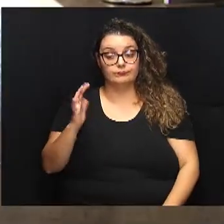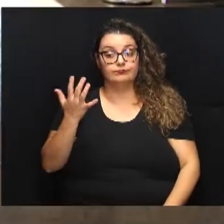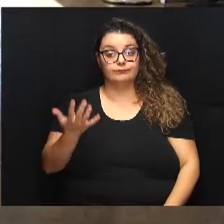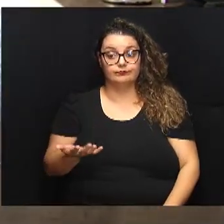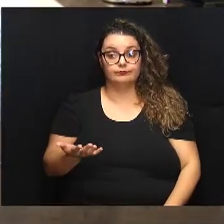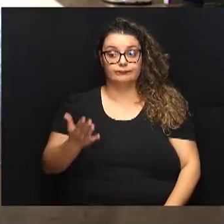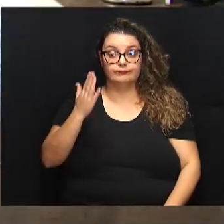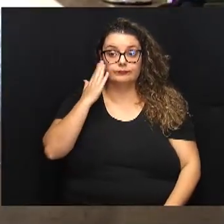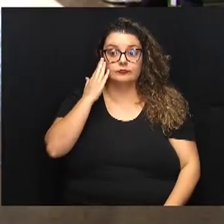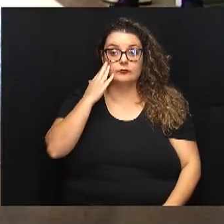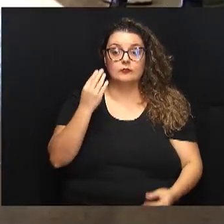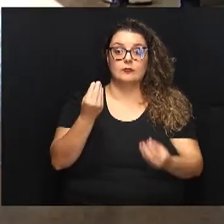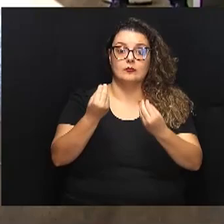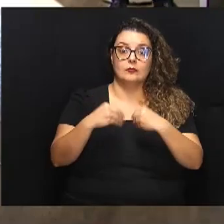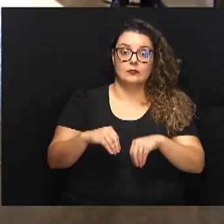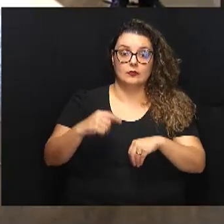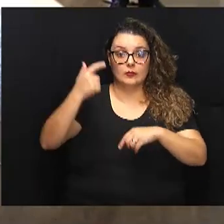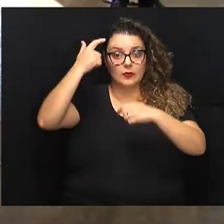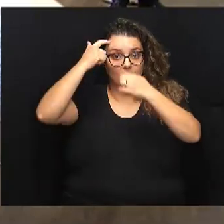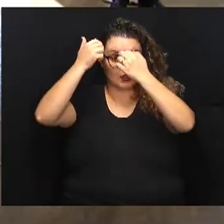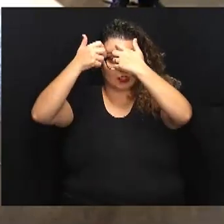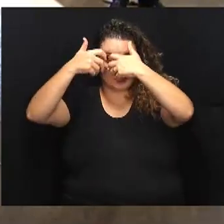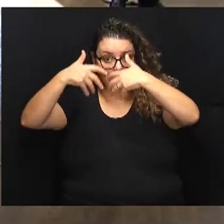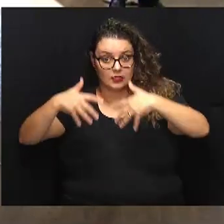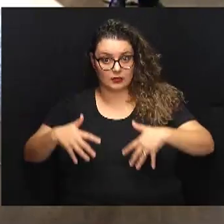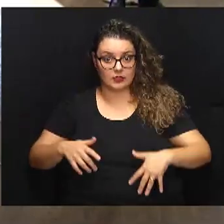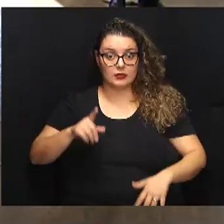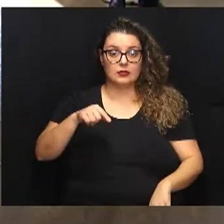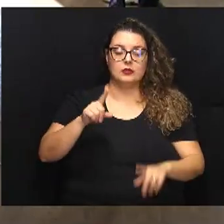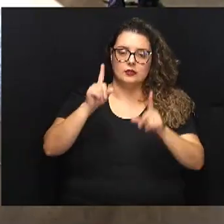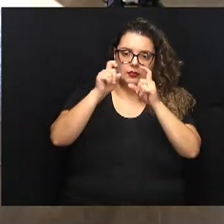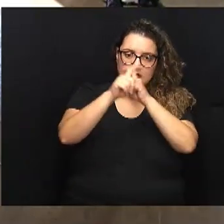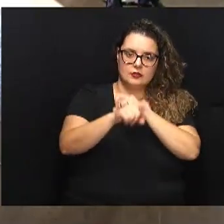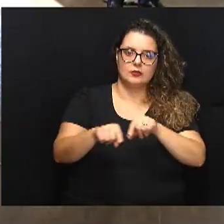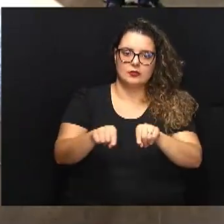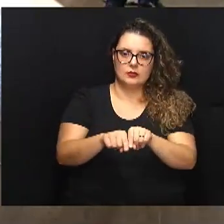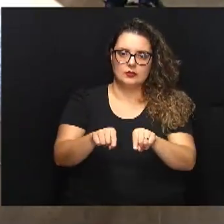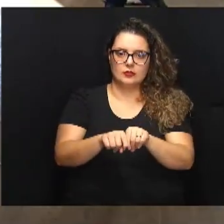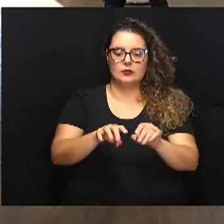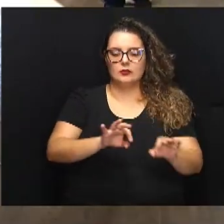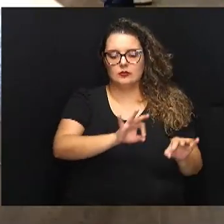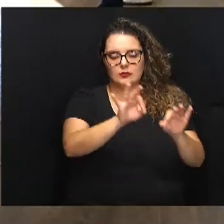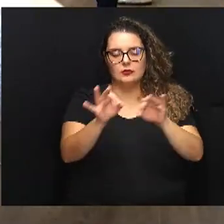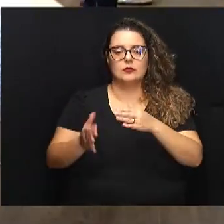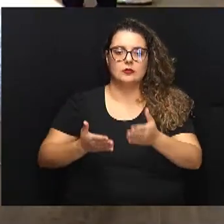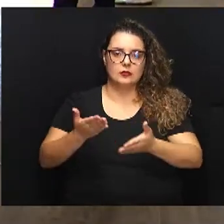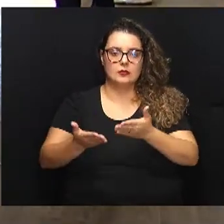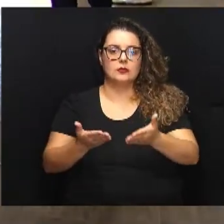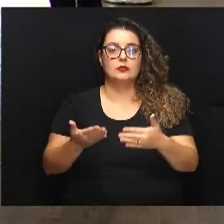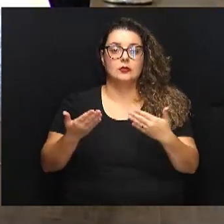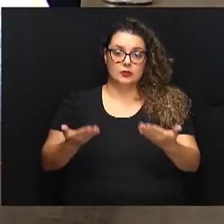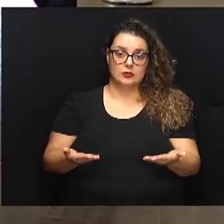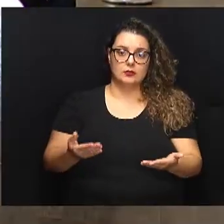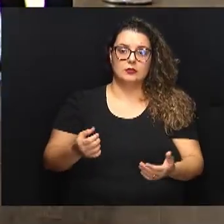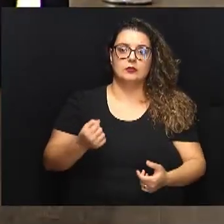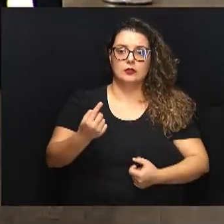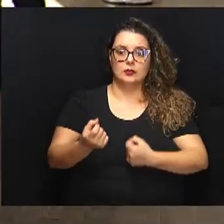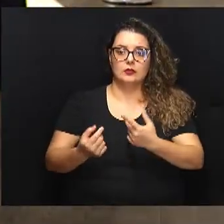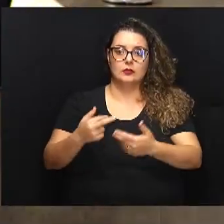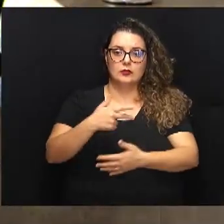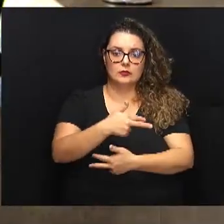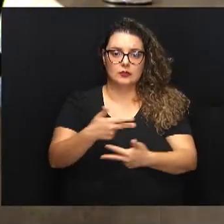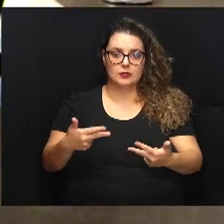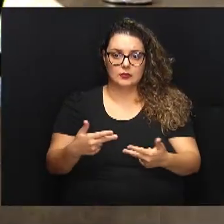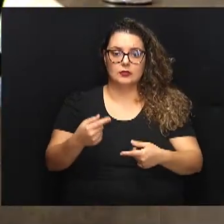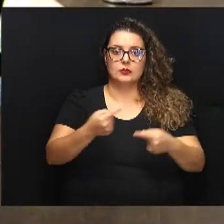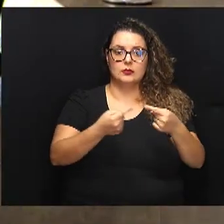sabe que tem danos neurológicos, e aí acaba dificultando também o acompanhamento e o tratamento. Então, essa é alguma das coisas que a gente quer